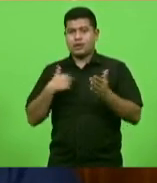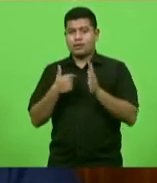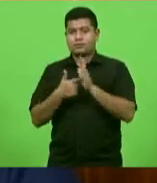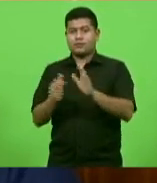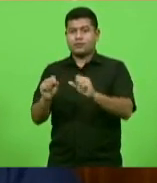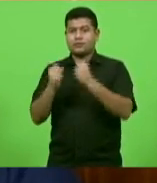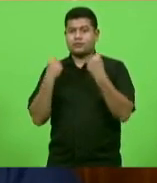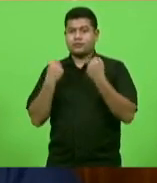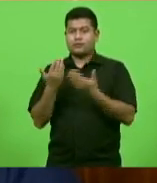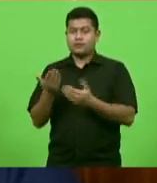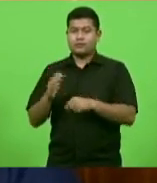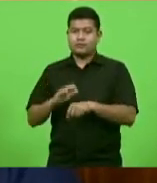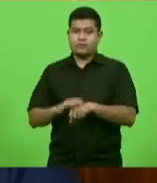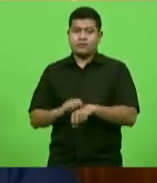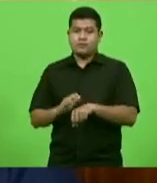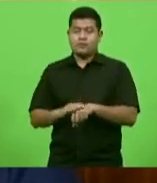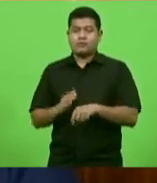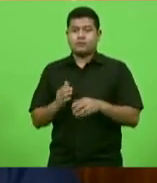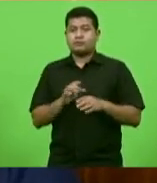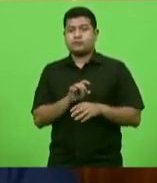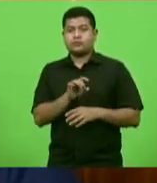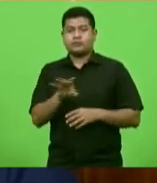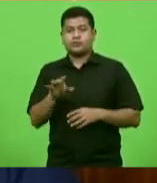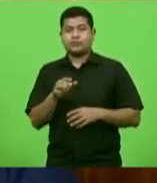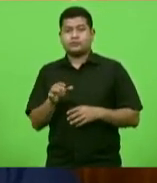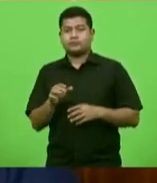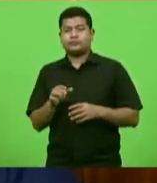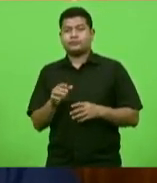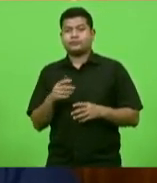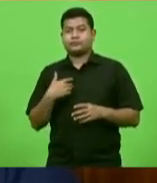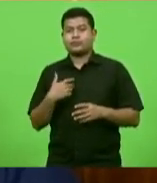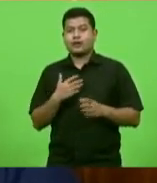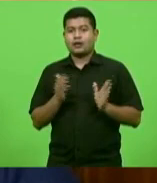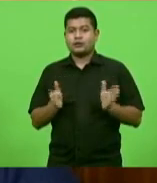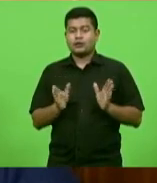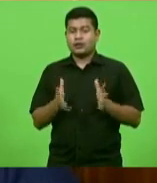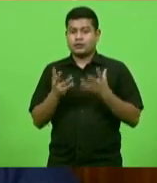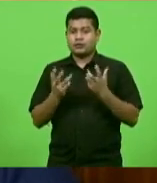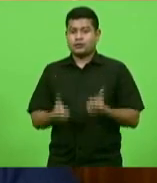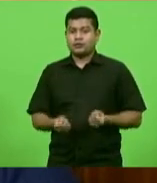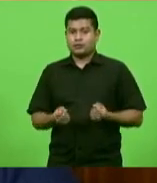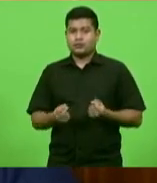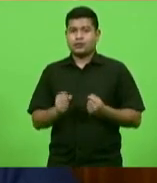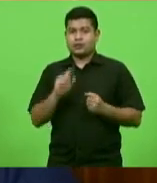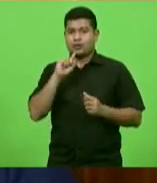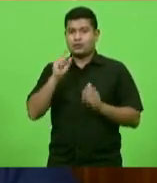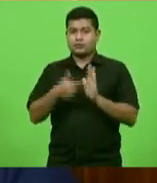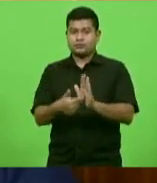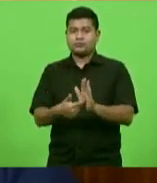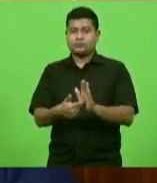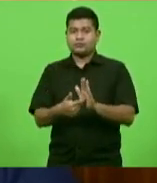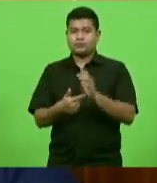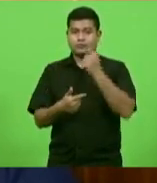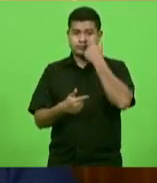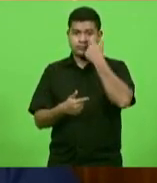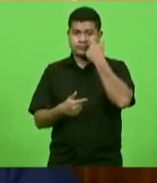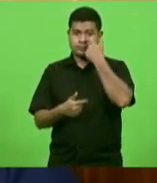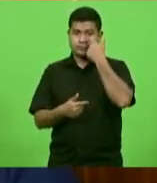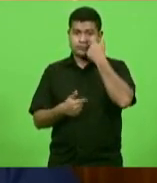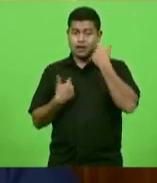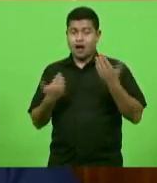a defesa propriamente dita, apenas caso superada a fase de admissibilidade da denúncia, o que não